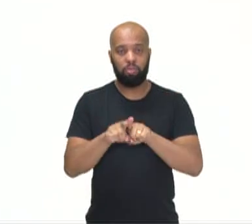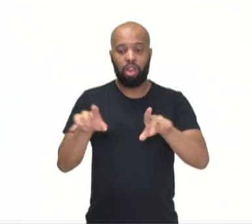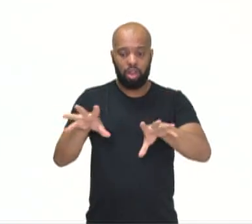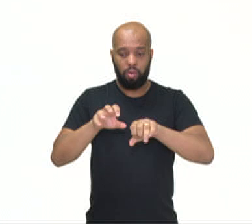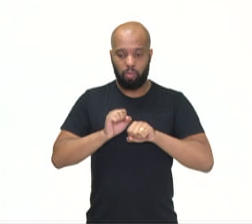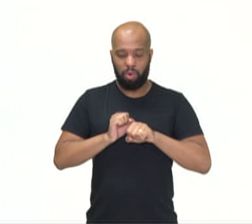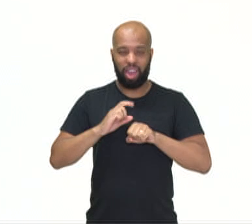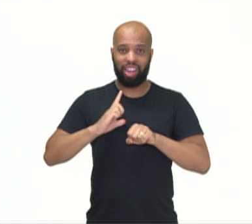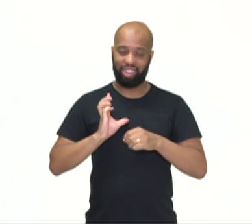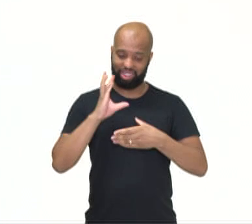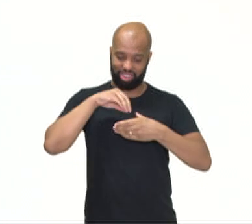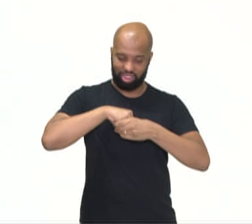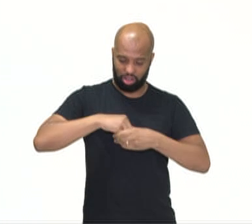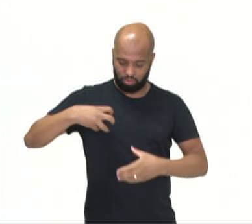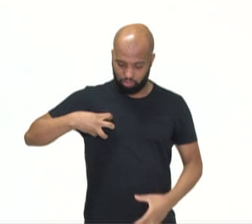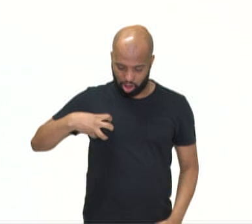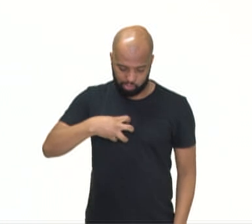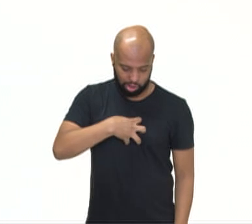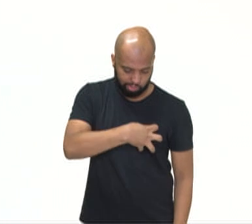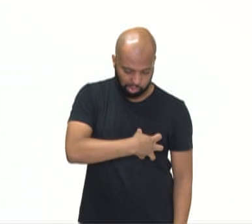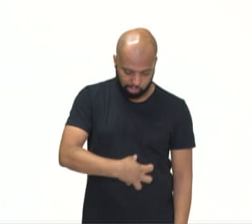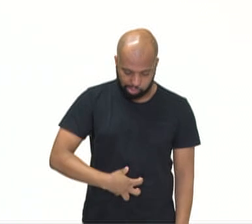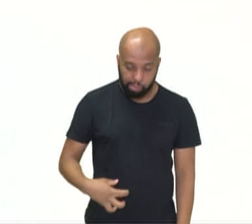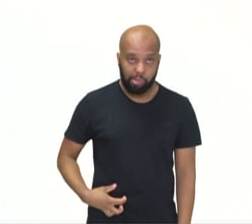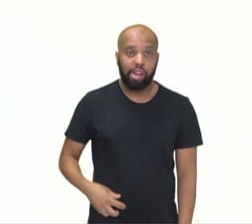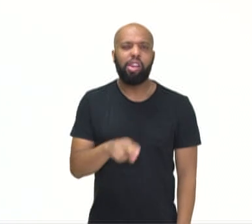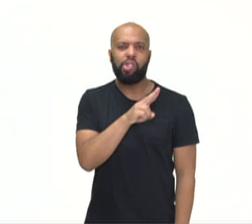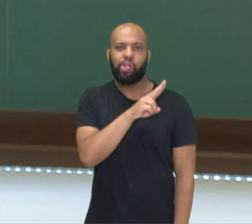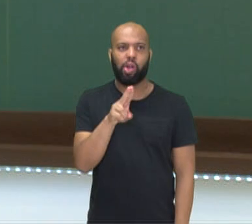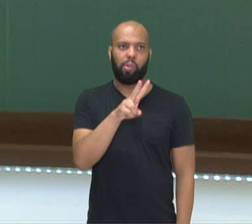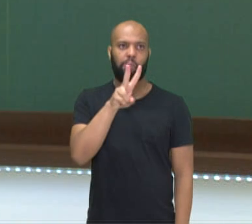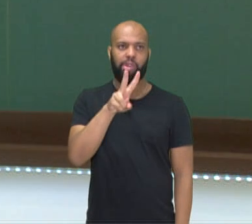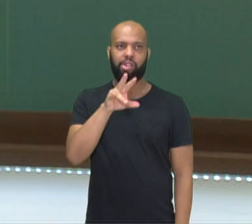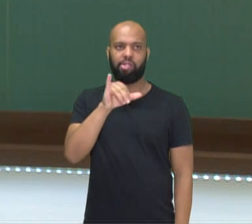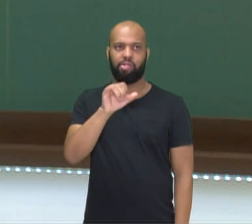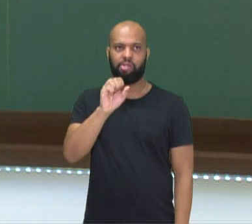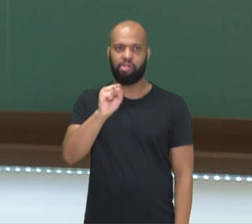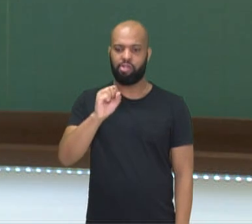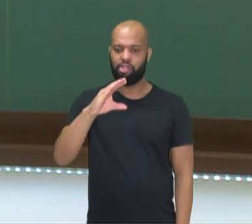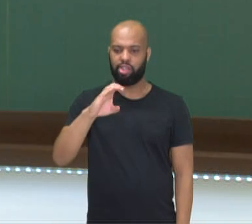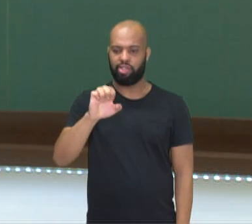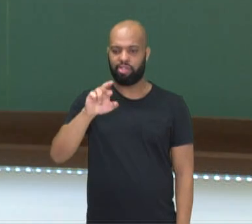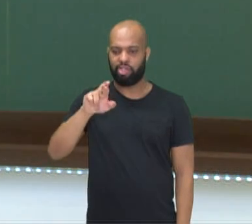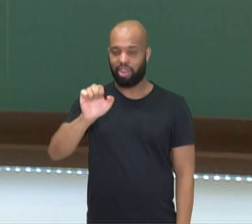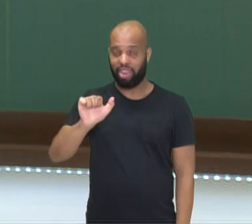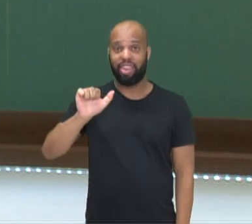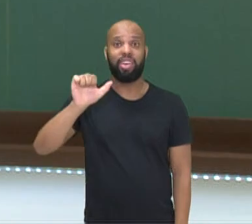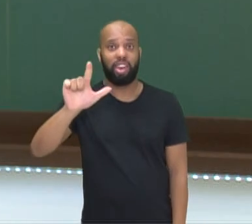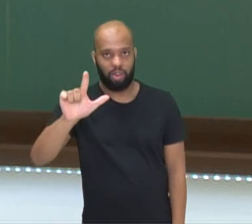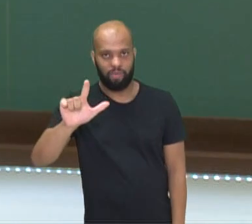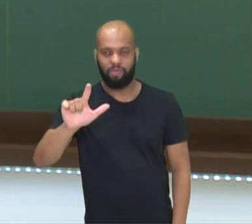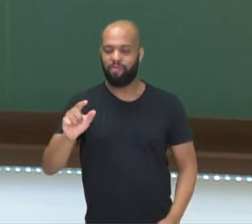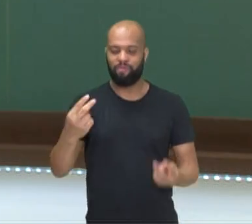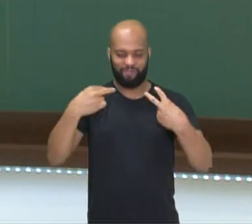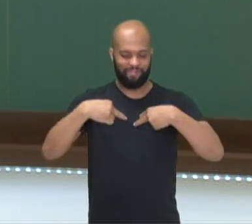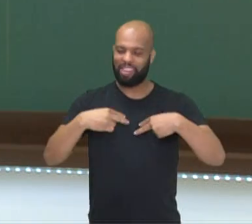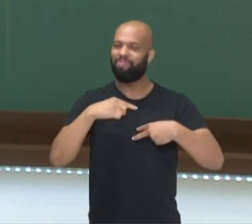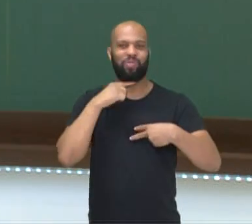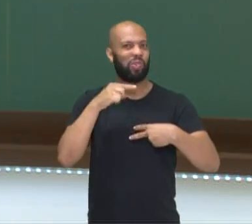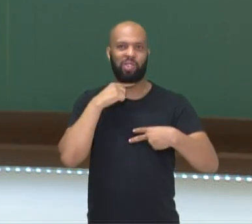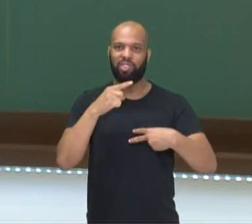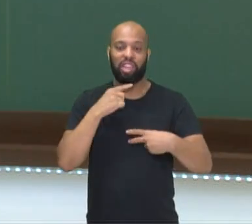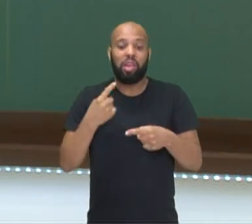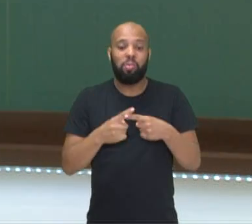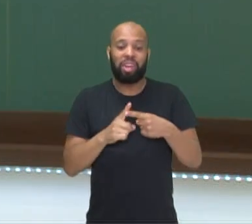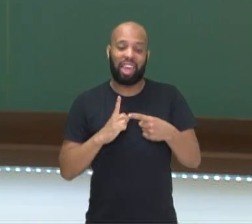leishmaniose visceral. Visceral está associada aos órgãos internos, então já não é tão visual quanto na